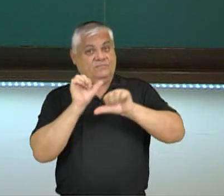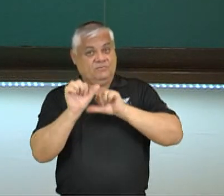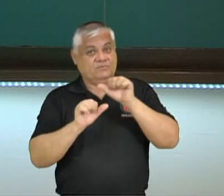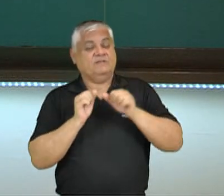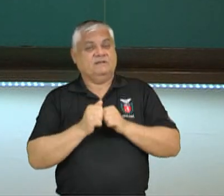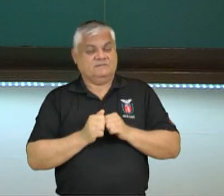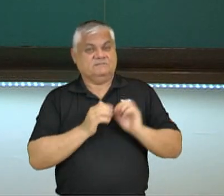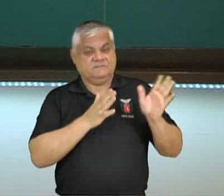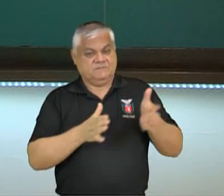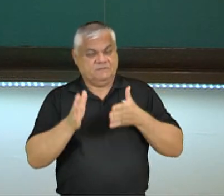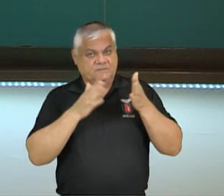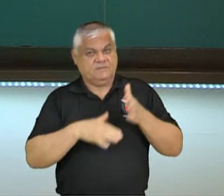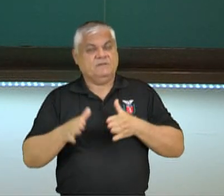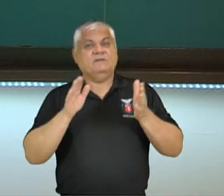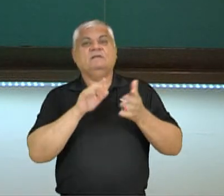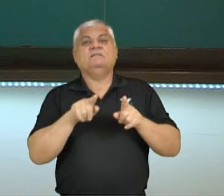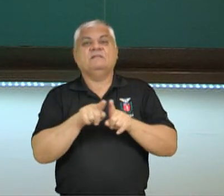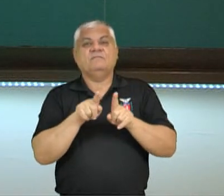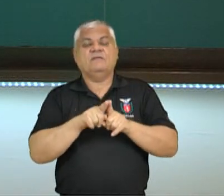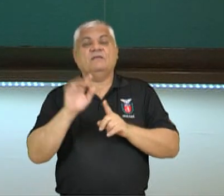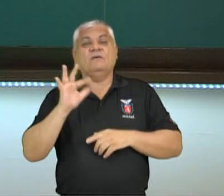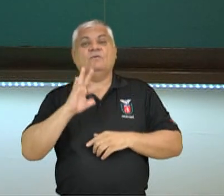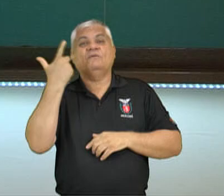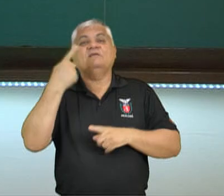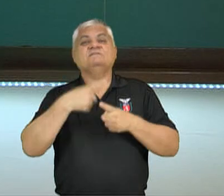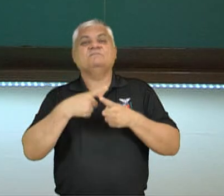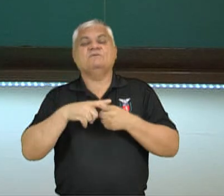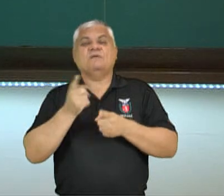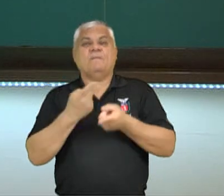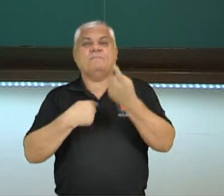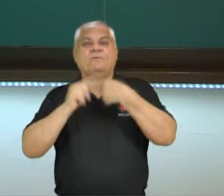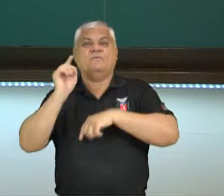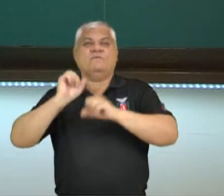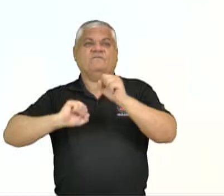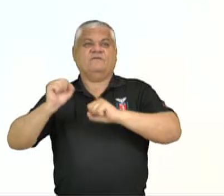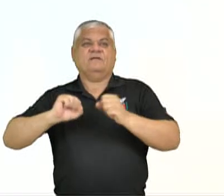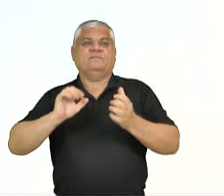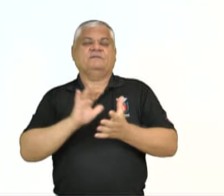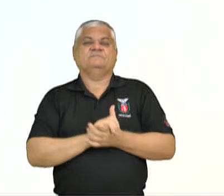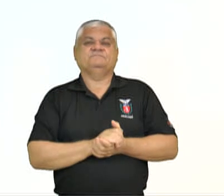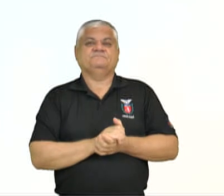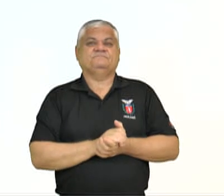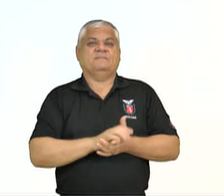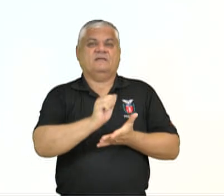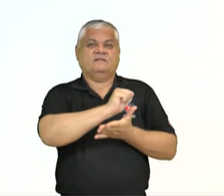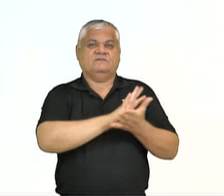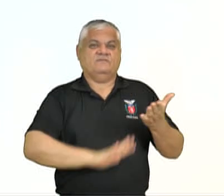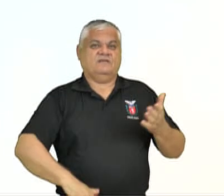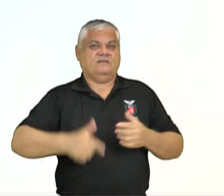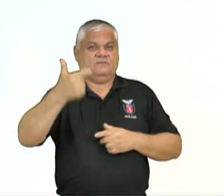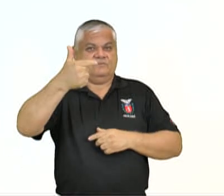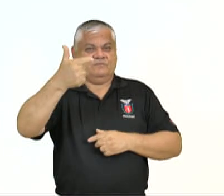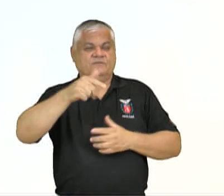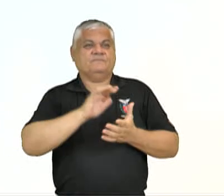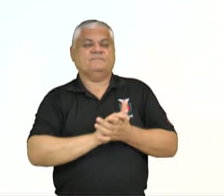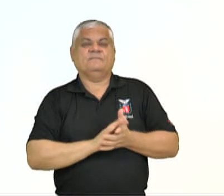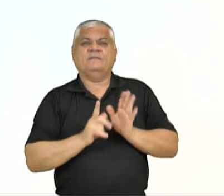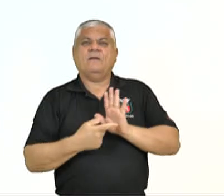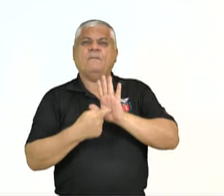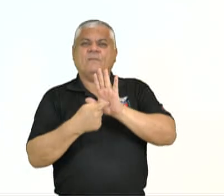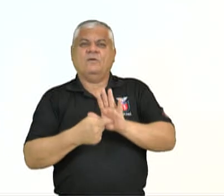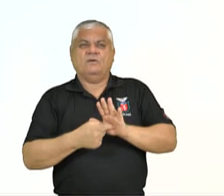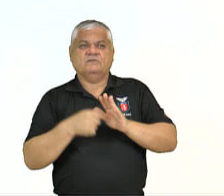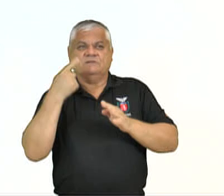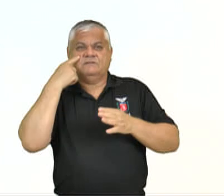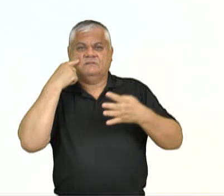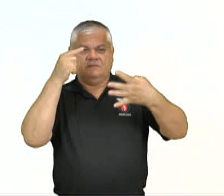nesse processo de produção ocasionadas pela Revolução Industrial. E aqui uma atividade, né? Indique na tabela